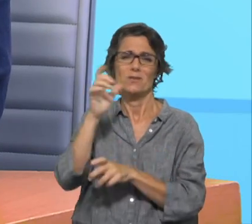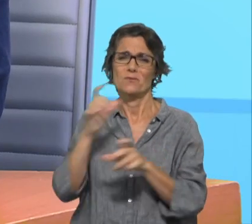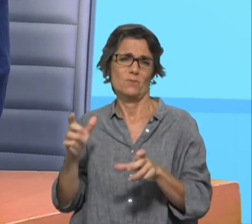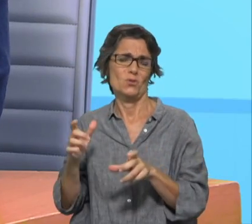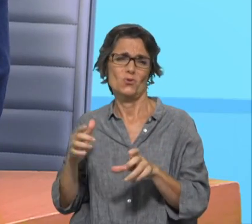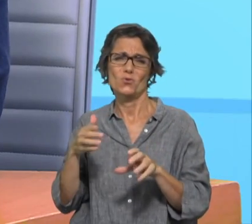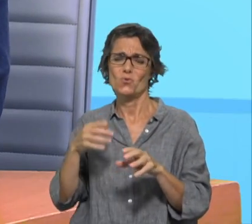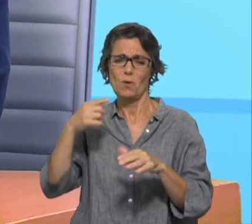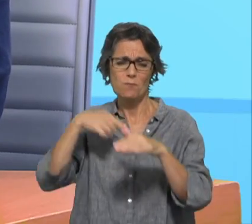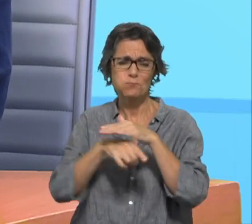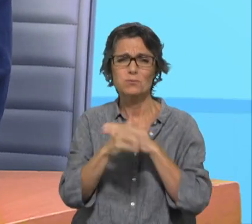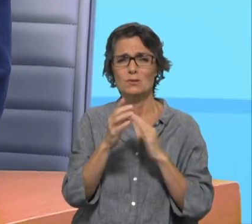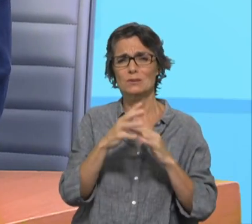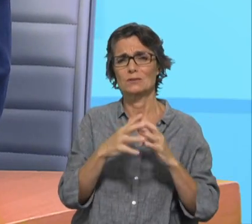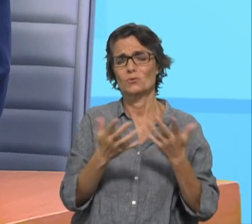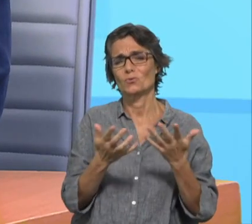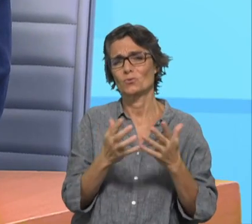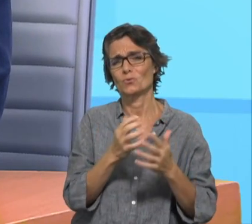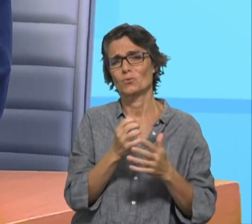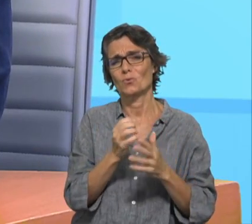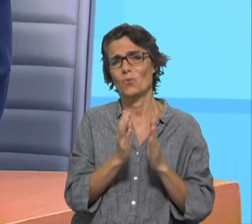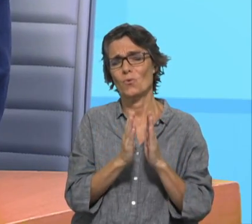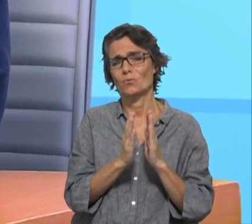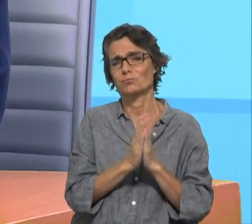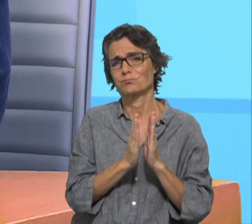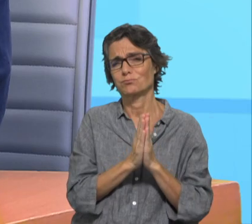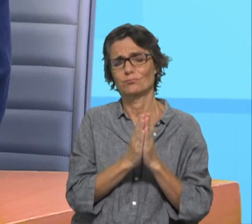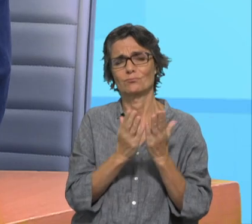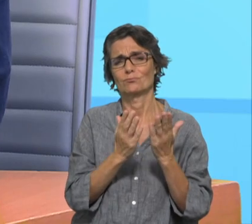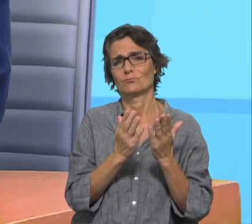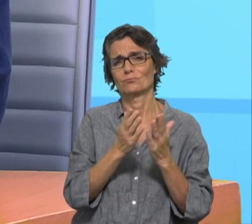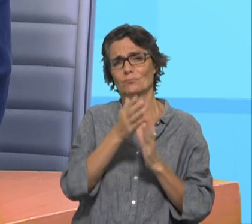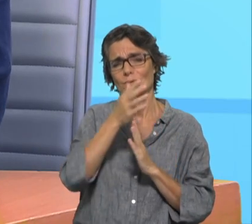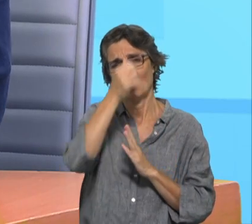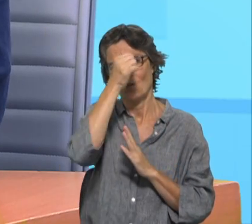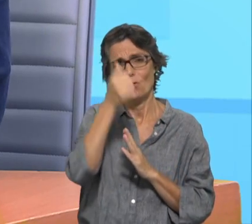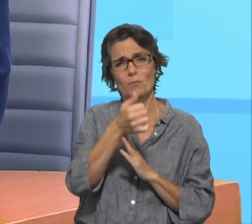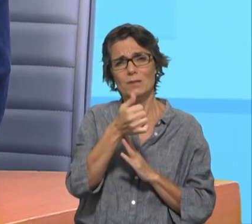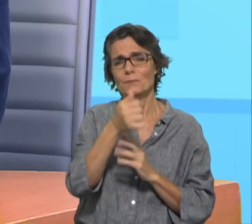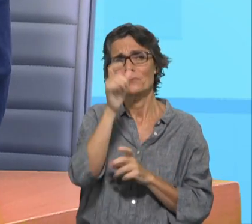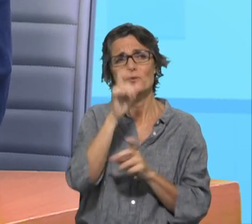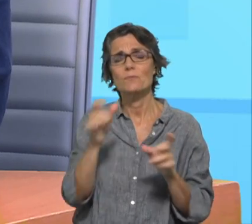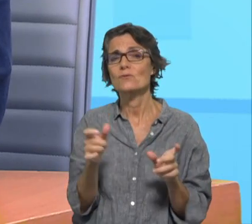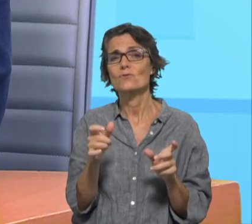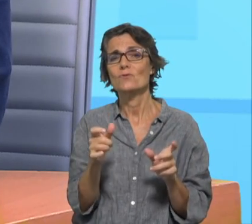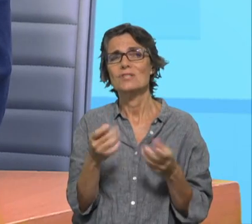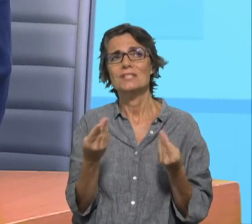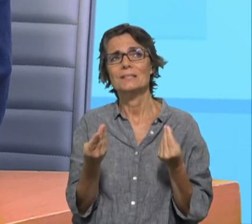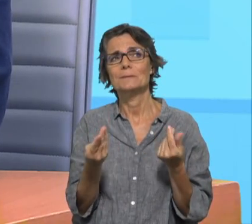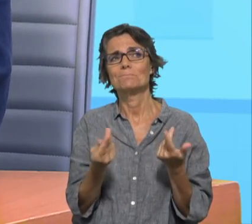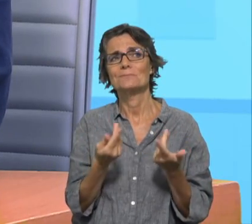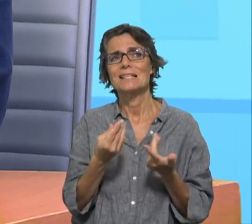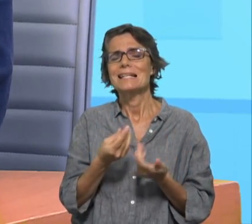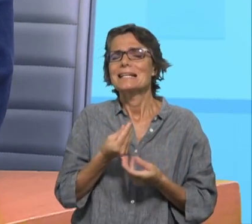na Eucaristia, sinto isto a partir da minha própria realidade, são pessoas tocadas, sim, por algum